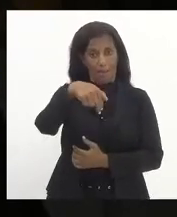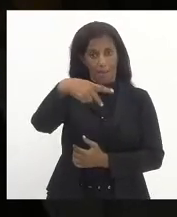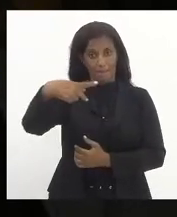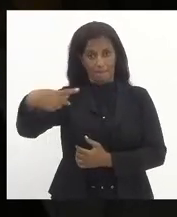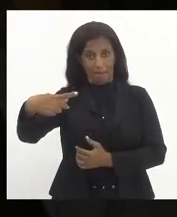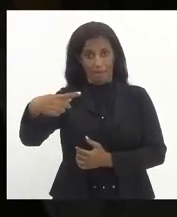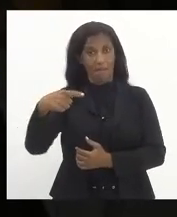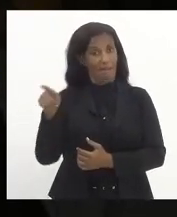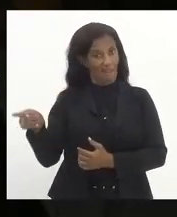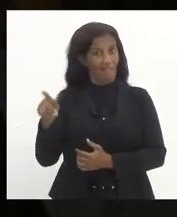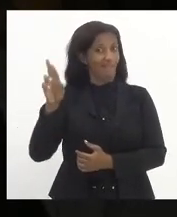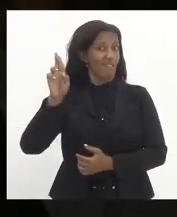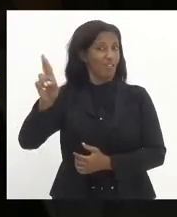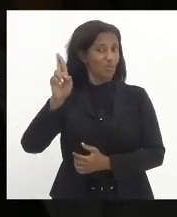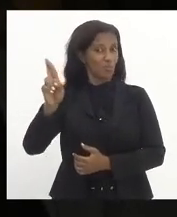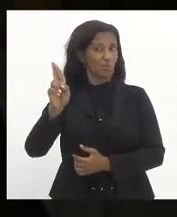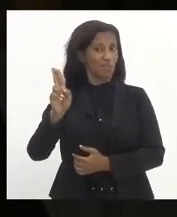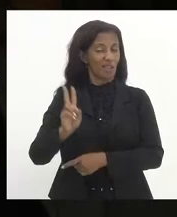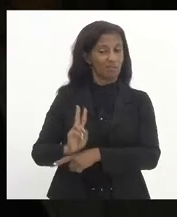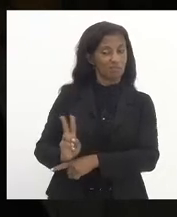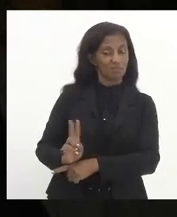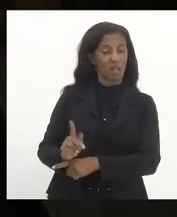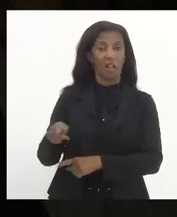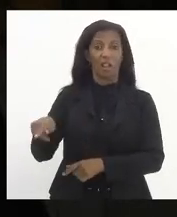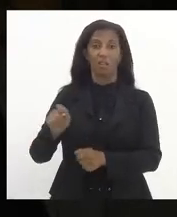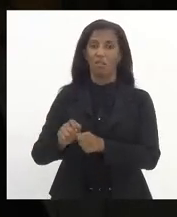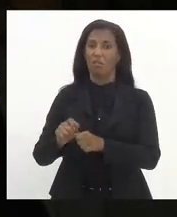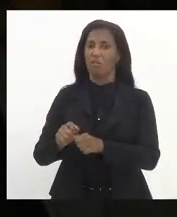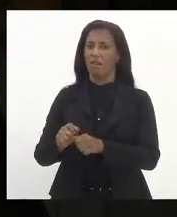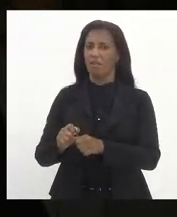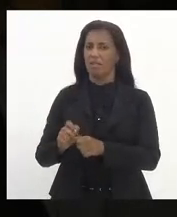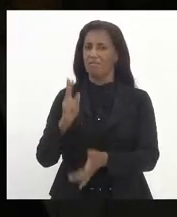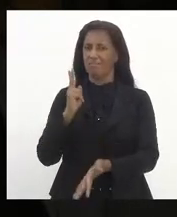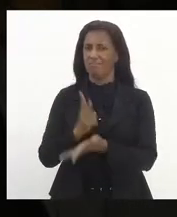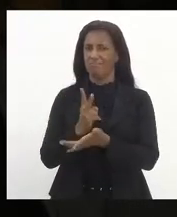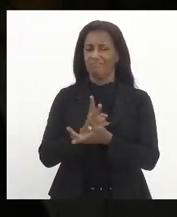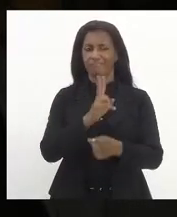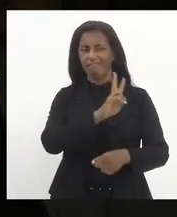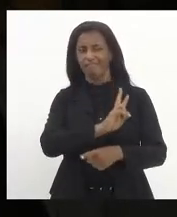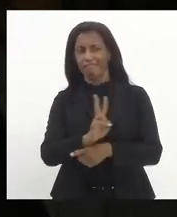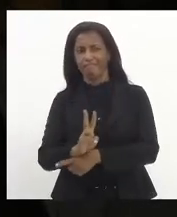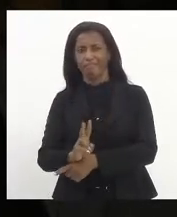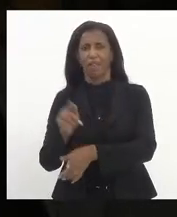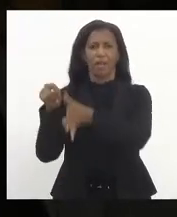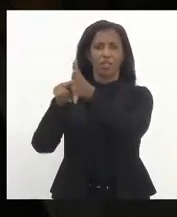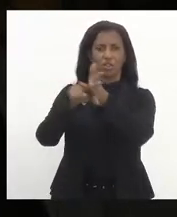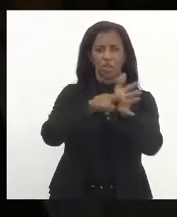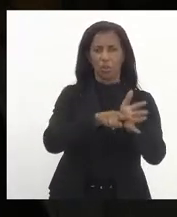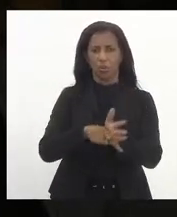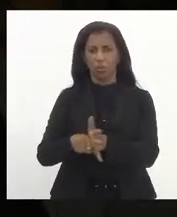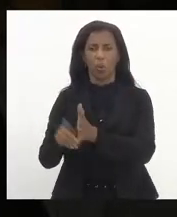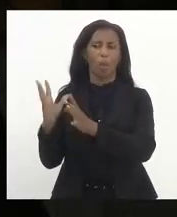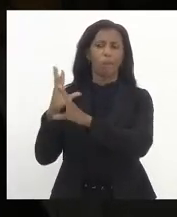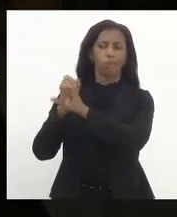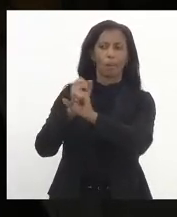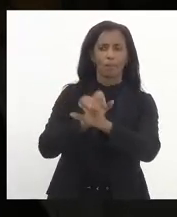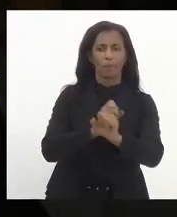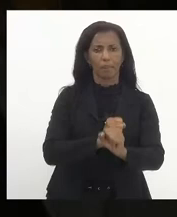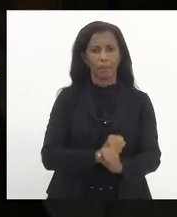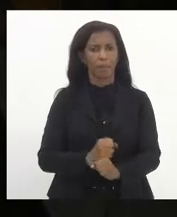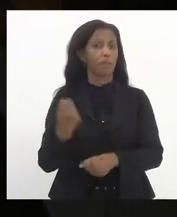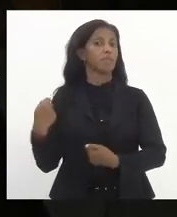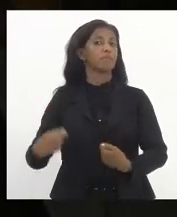agência reguladora do setor, não fazia com regularidade as auditorias que se esperava que fizesse,